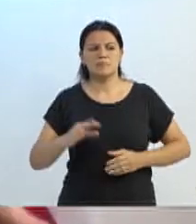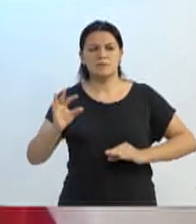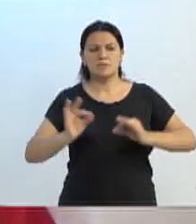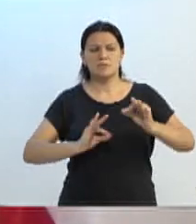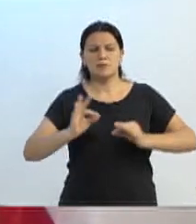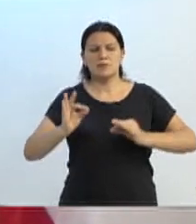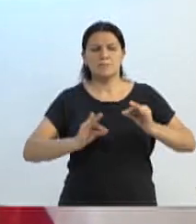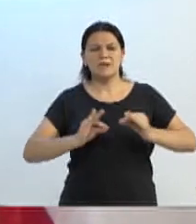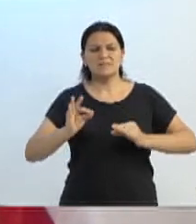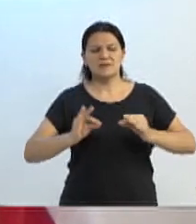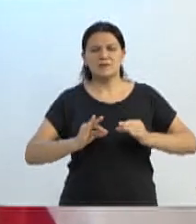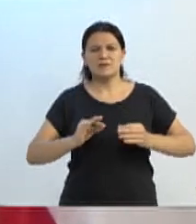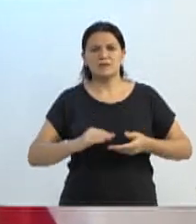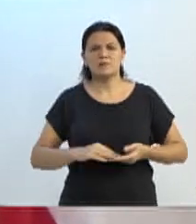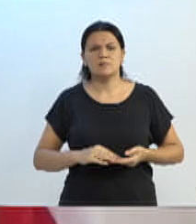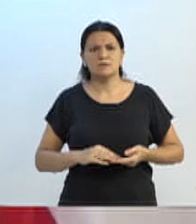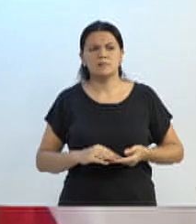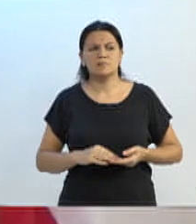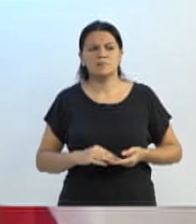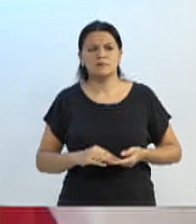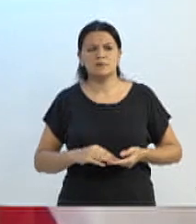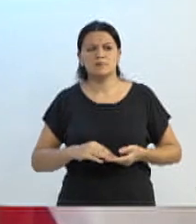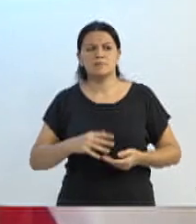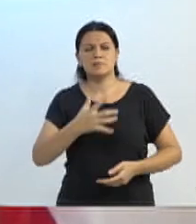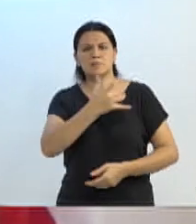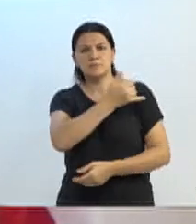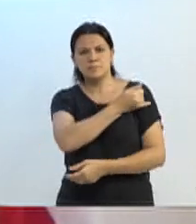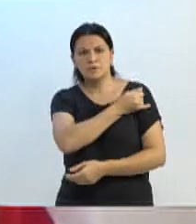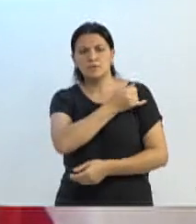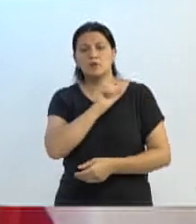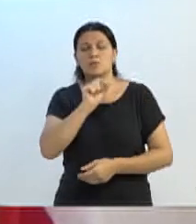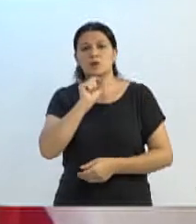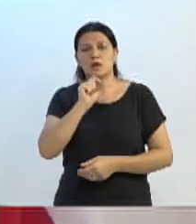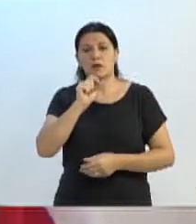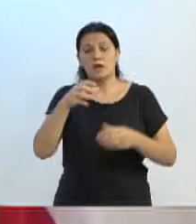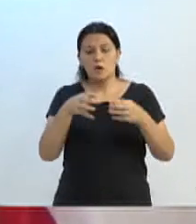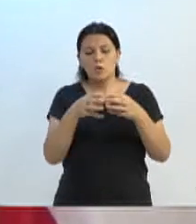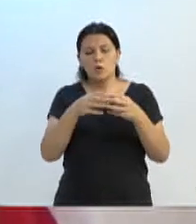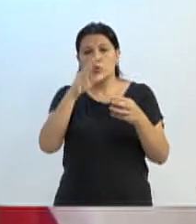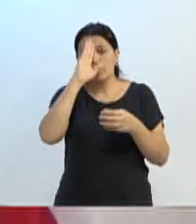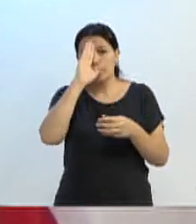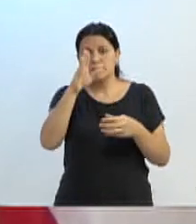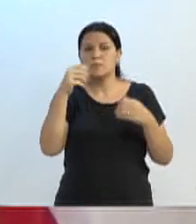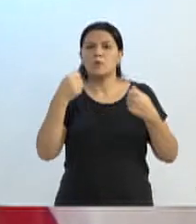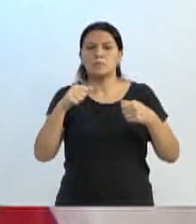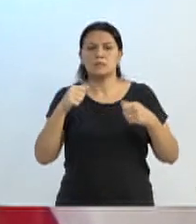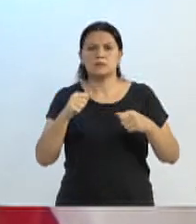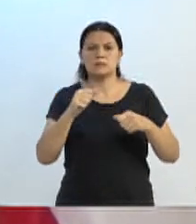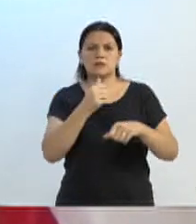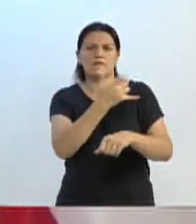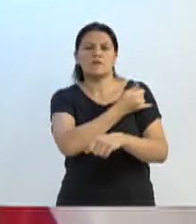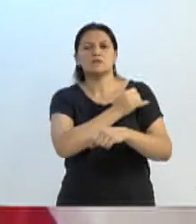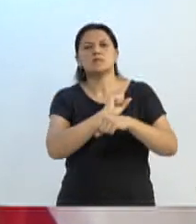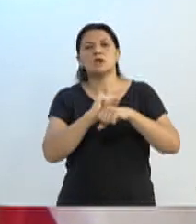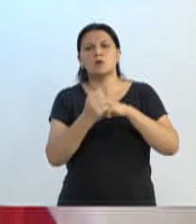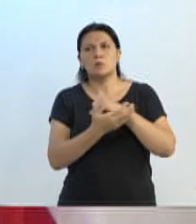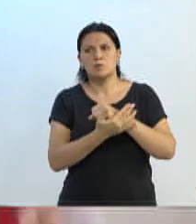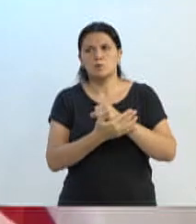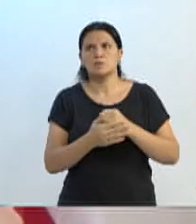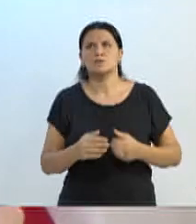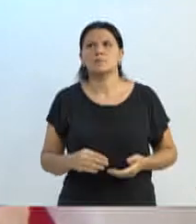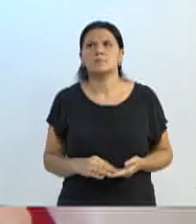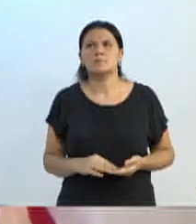os pacientes com... quais são as pessoas com maior prioridade. Então, eu gostaria aqui, de forma muito singela, muito simples, mas assim, ó,